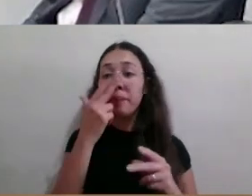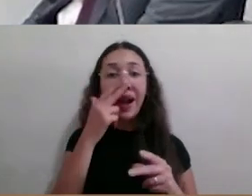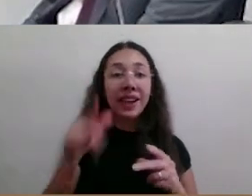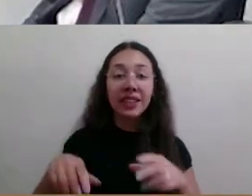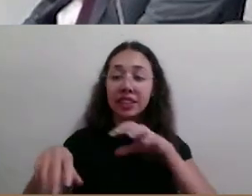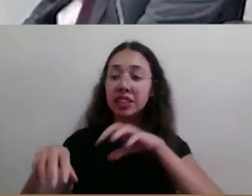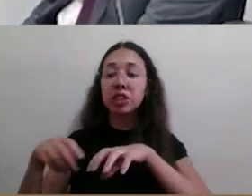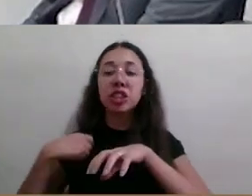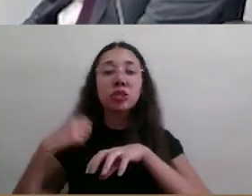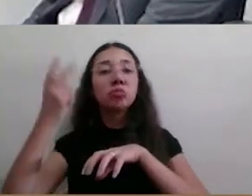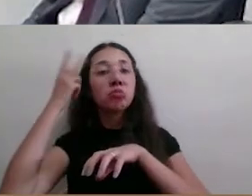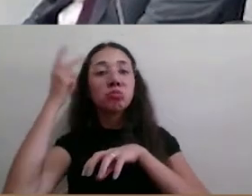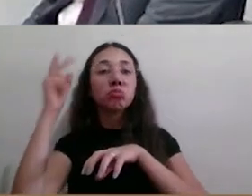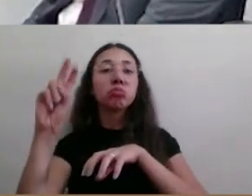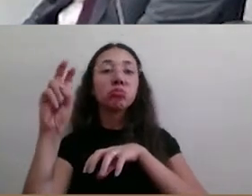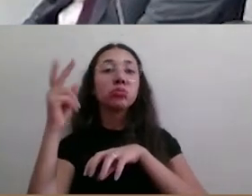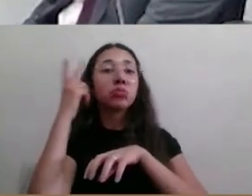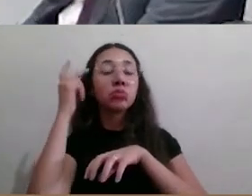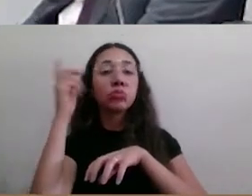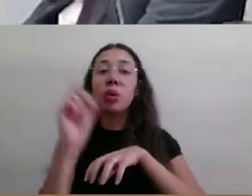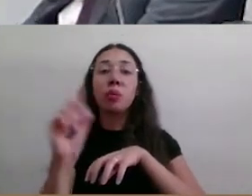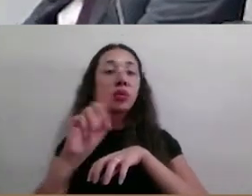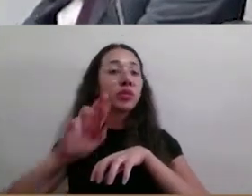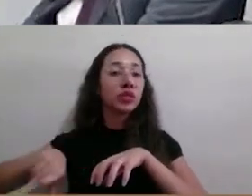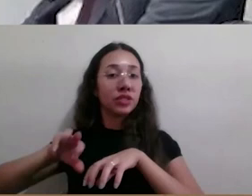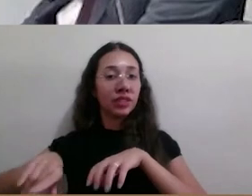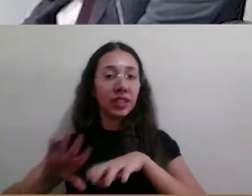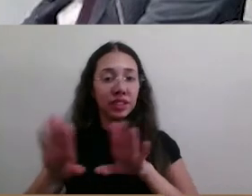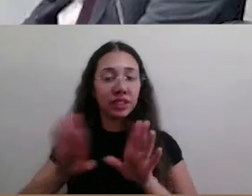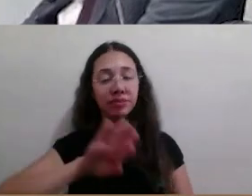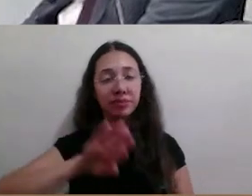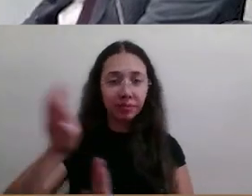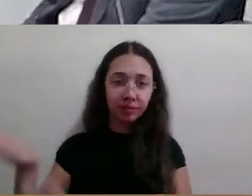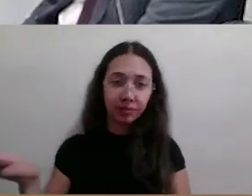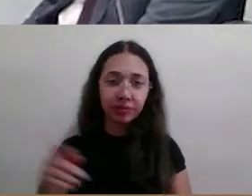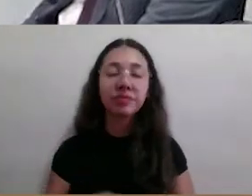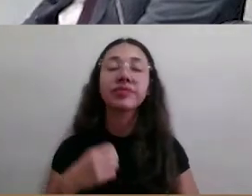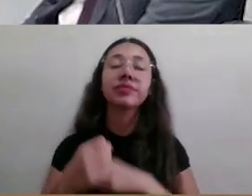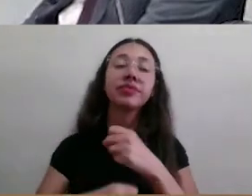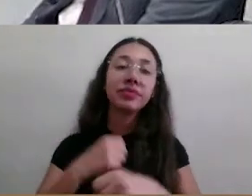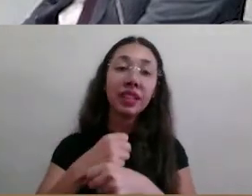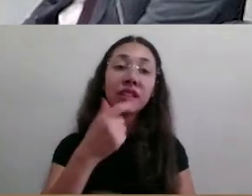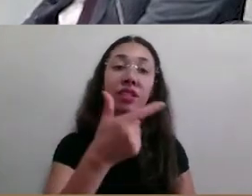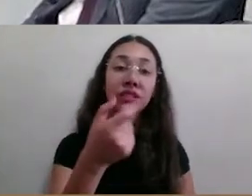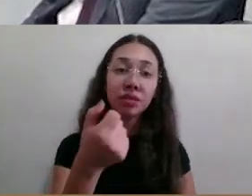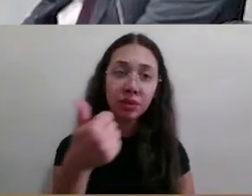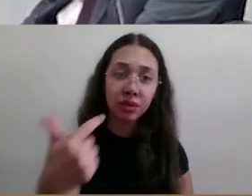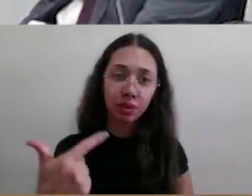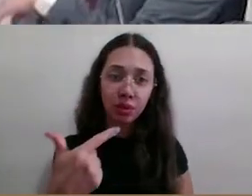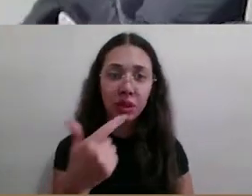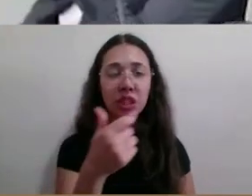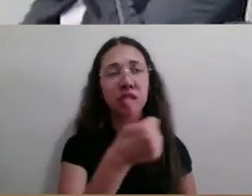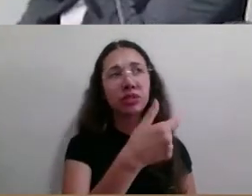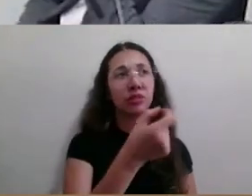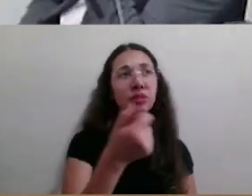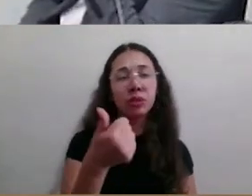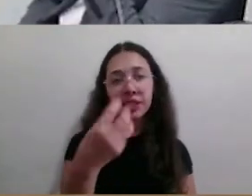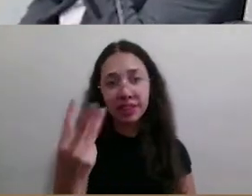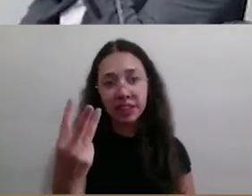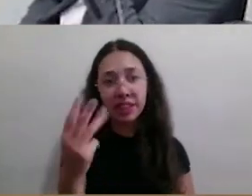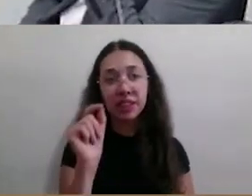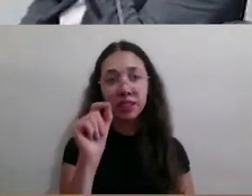Bom, fechou, né? Fechei este ciclo. Estou lá em 2012, 2013, já